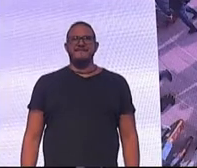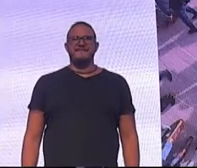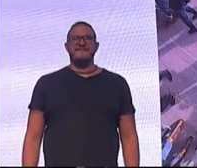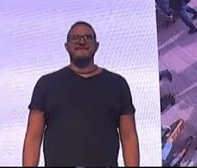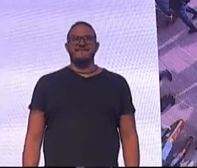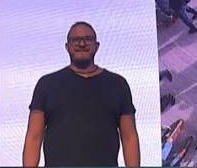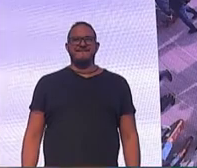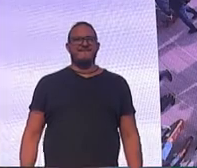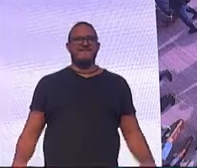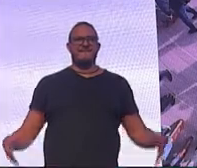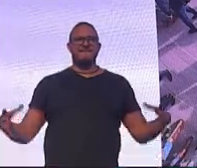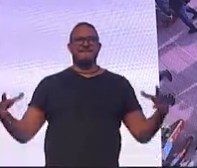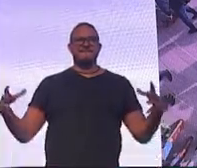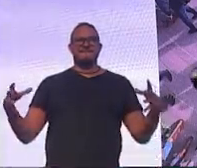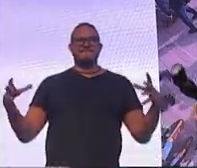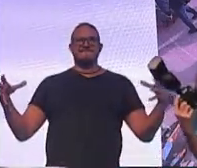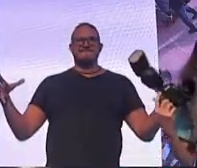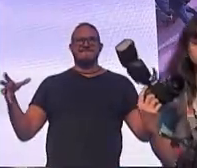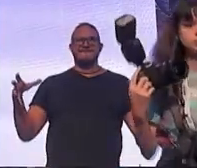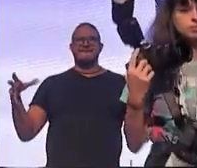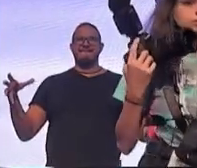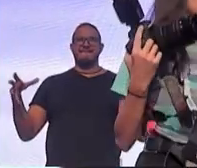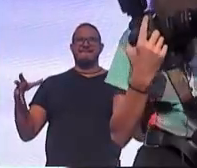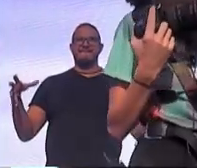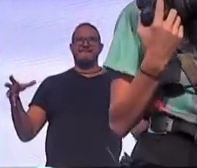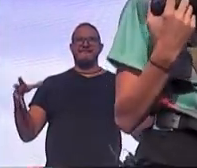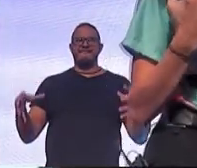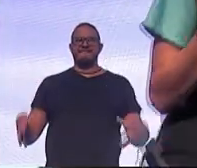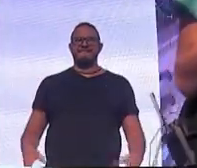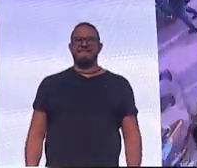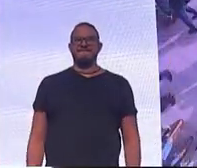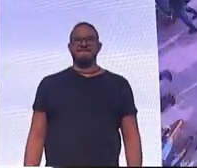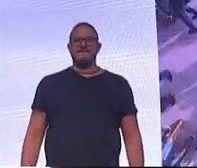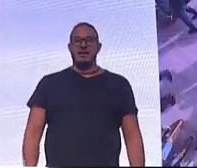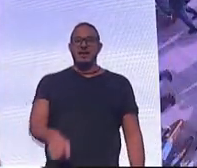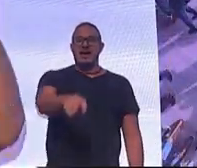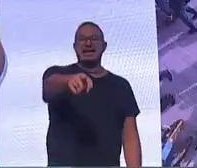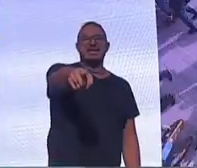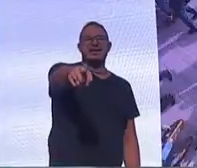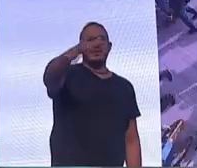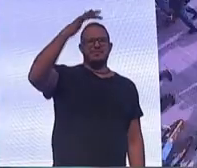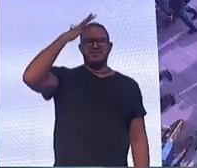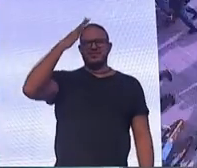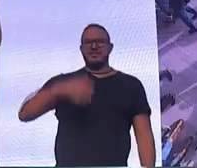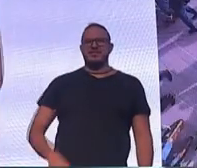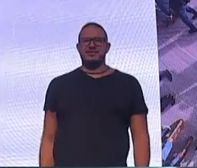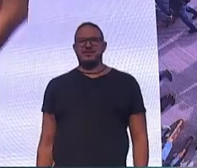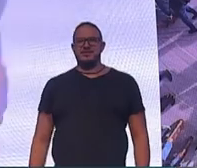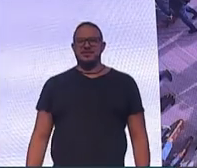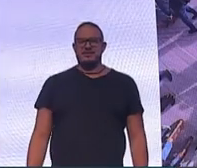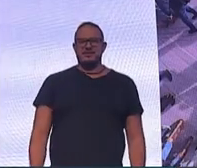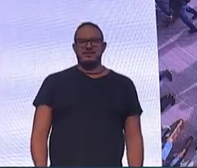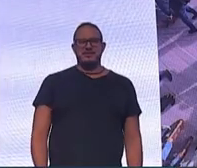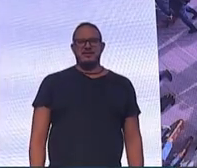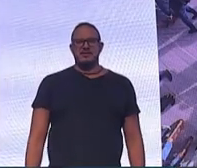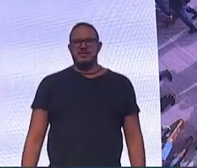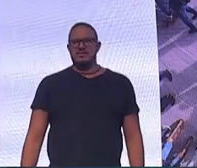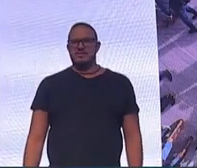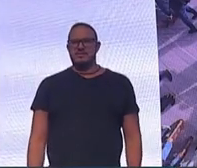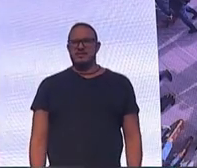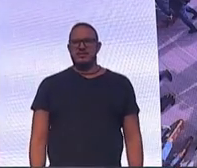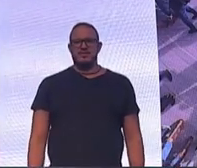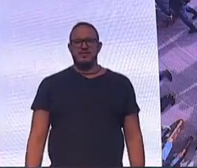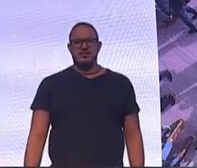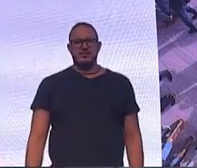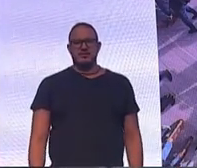Vamos juntar aqui, gente, todo mundo, por favor. Vamos juntar aqui, bem juntinho, todo mundo. Me ajuda pra não cair também, se puderem vir